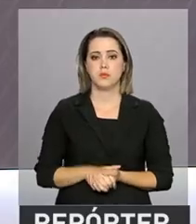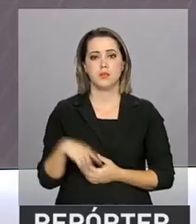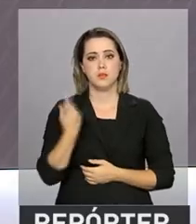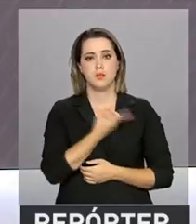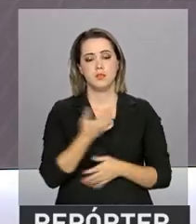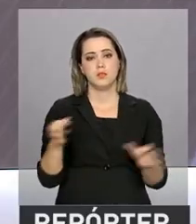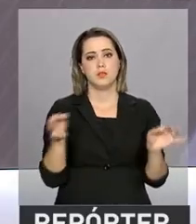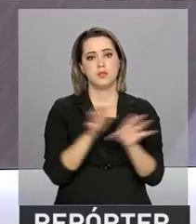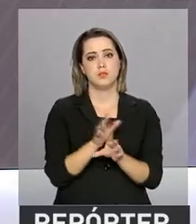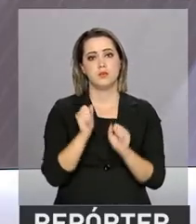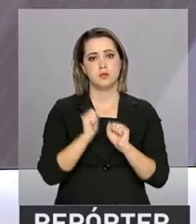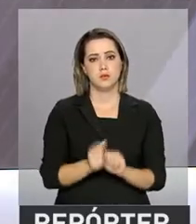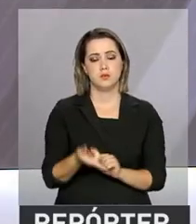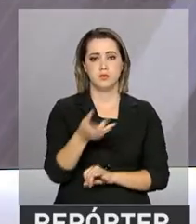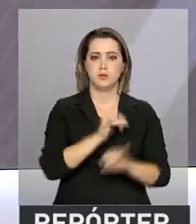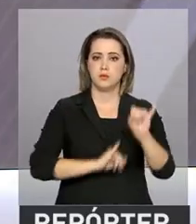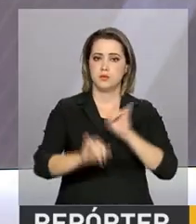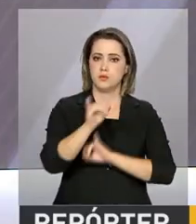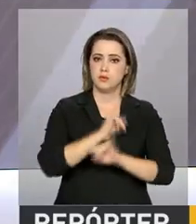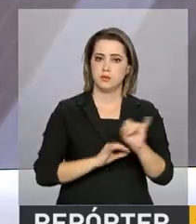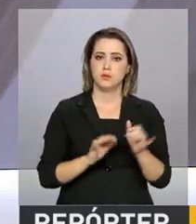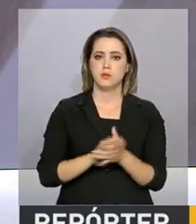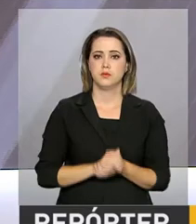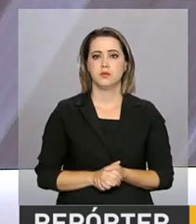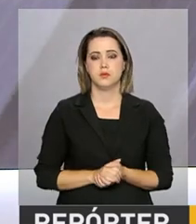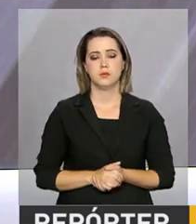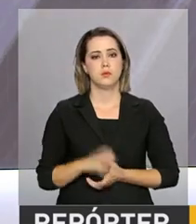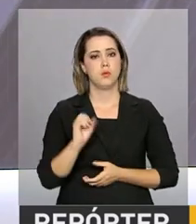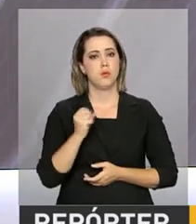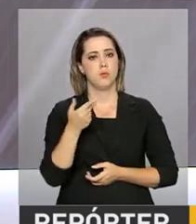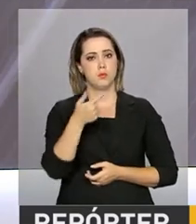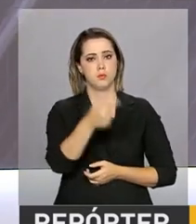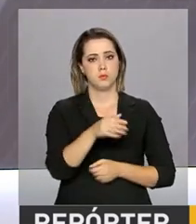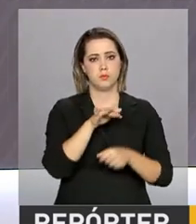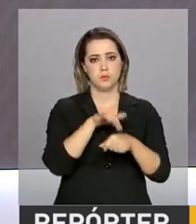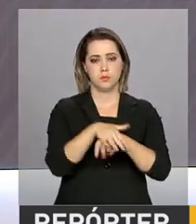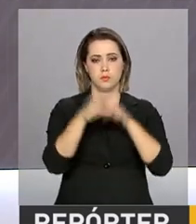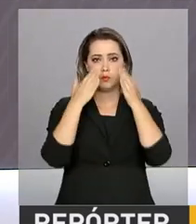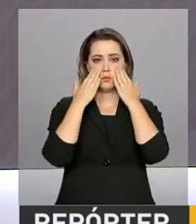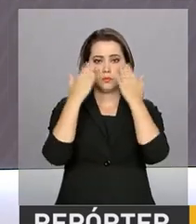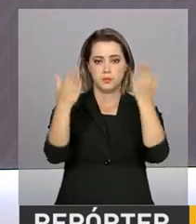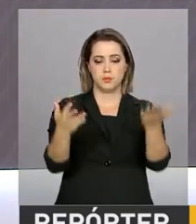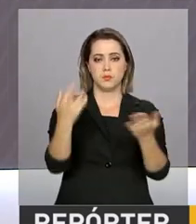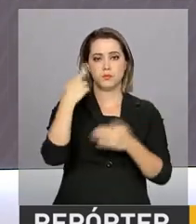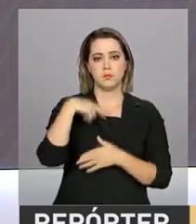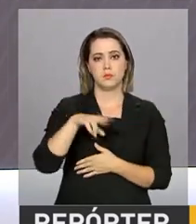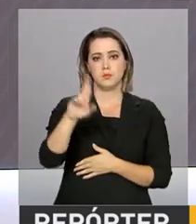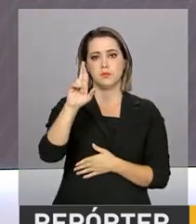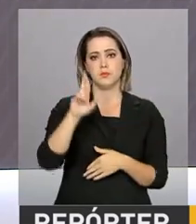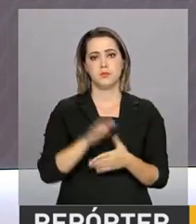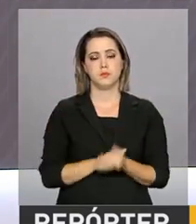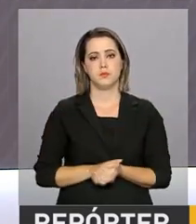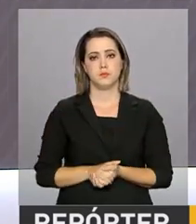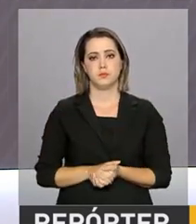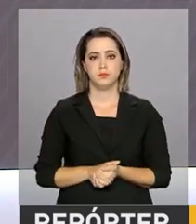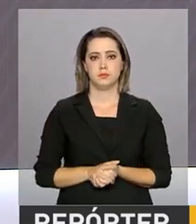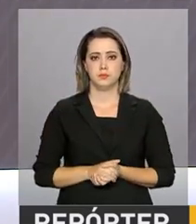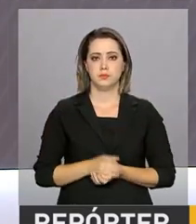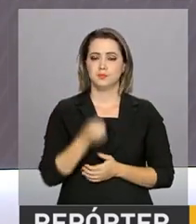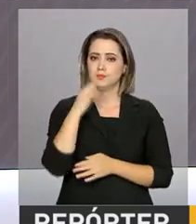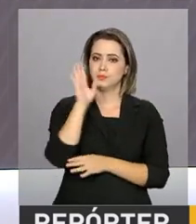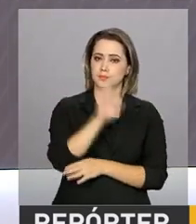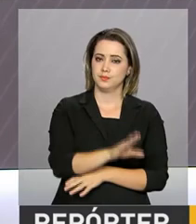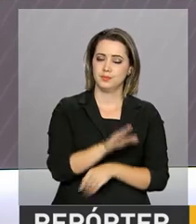nós ficamos por aqui e podemos voltar a qualquer momento com mais informações ou a sete da noite na próxima edição do repórter nbr